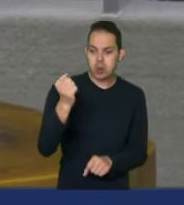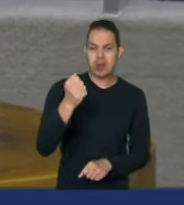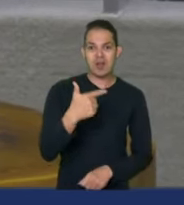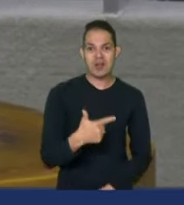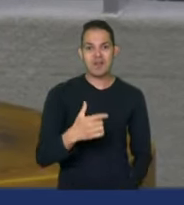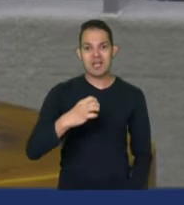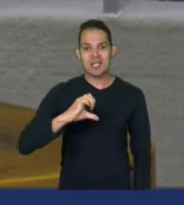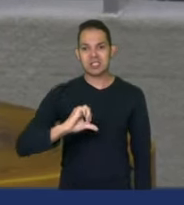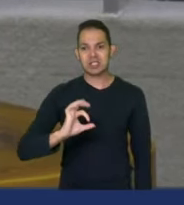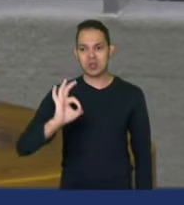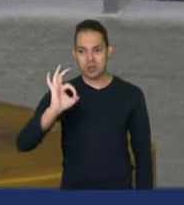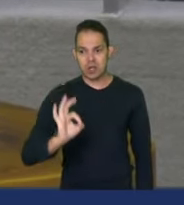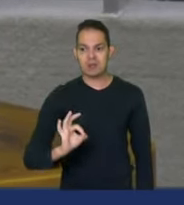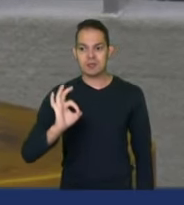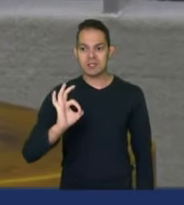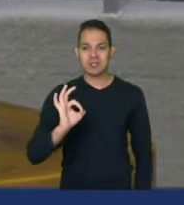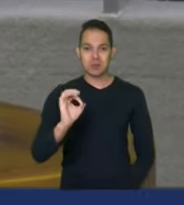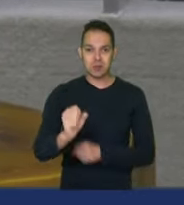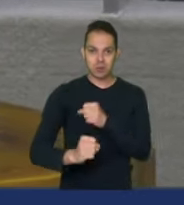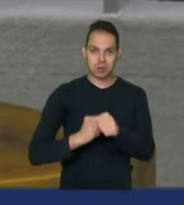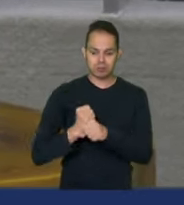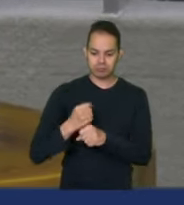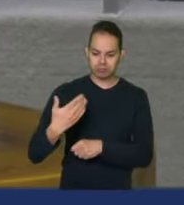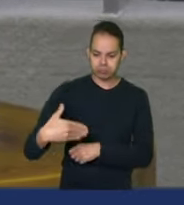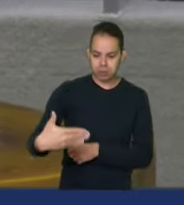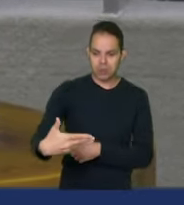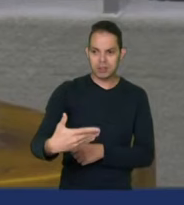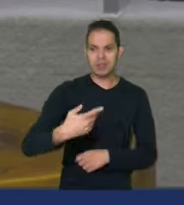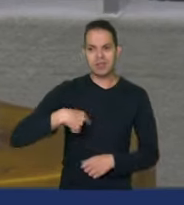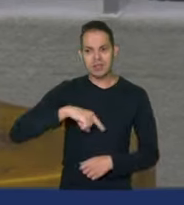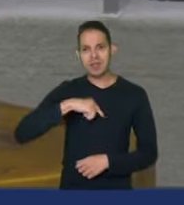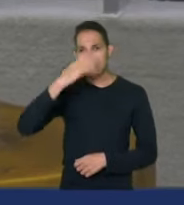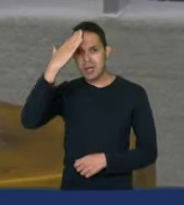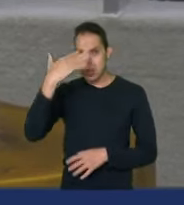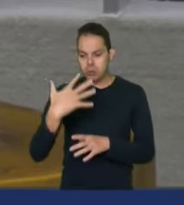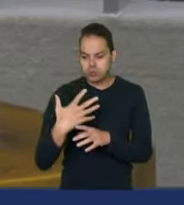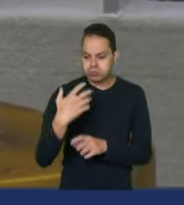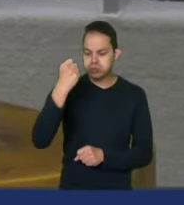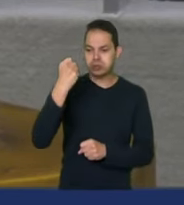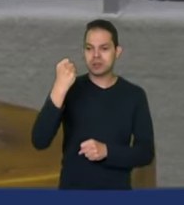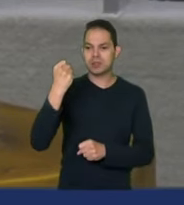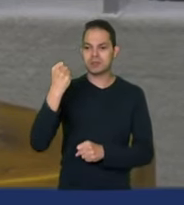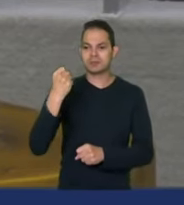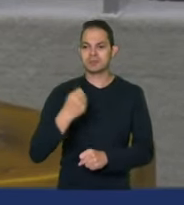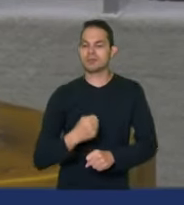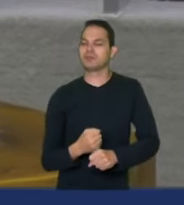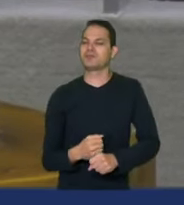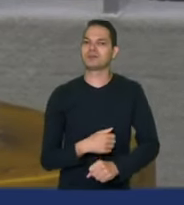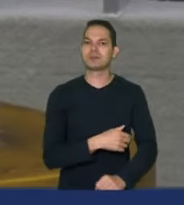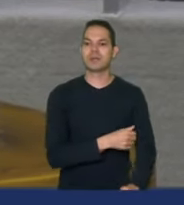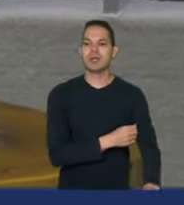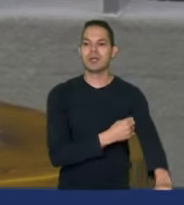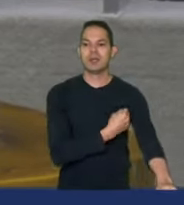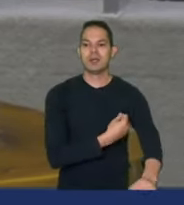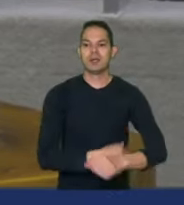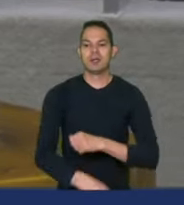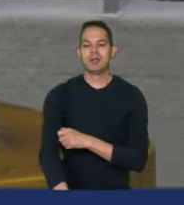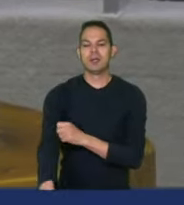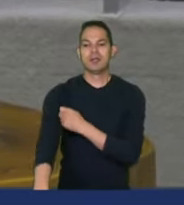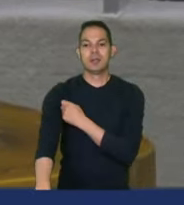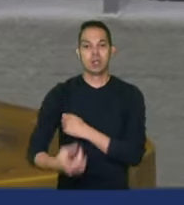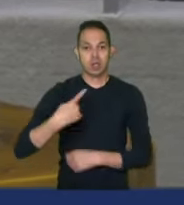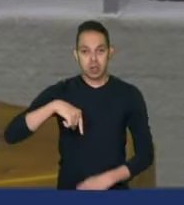29% ao ano. A gente sabe que esse lucro alguém paga, do couro sai as correias, estão tirando as correias do couro do lombo da